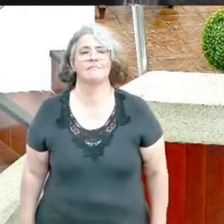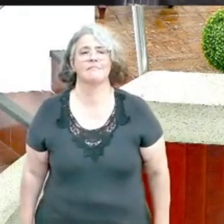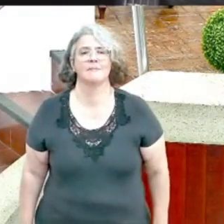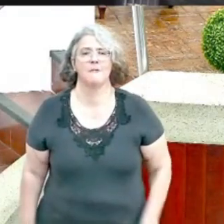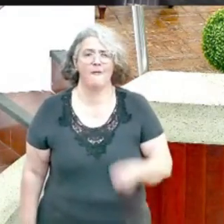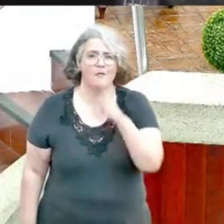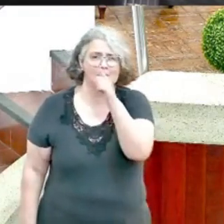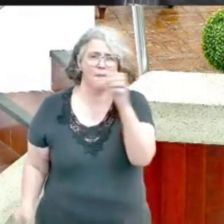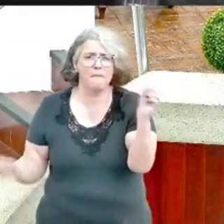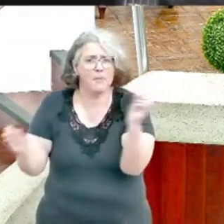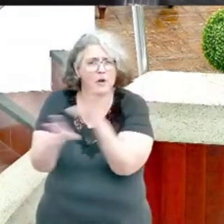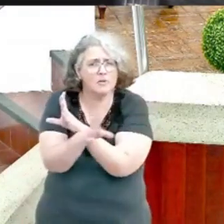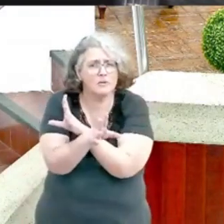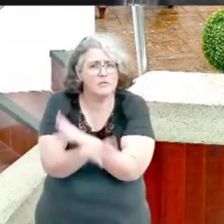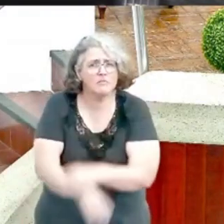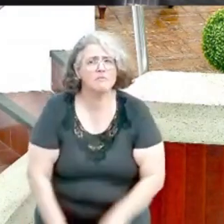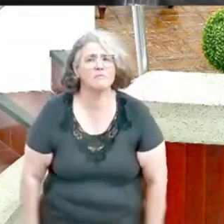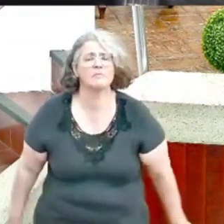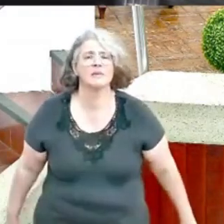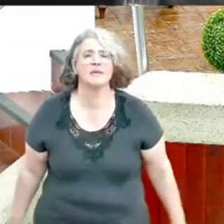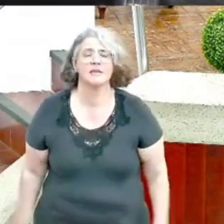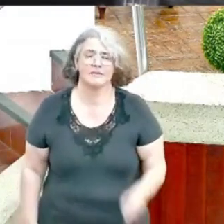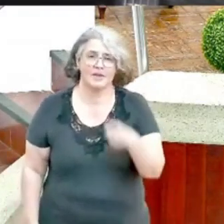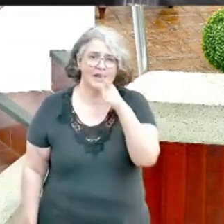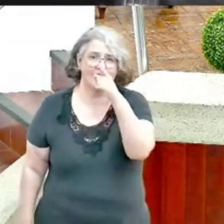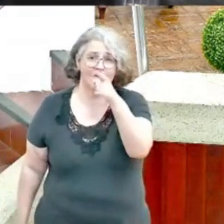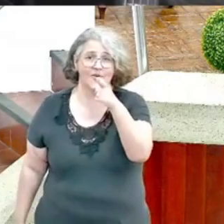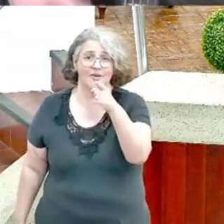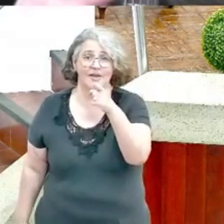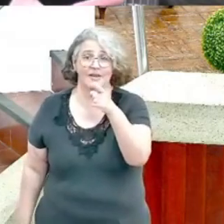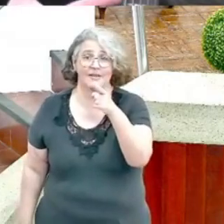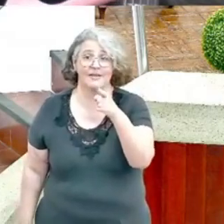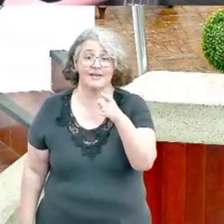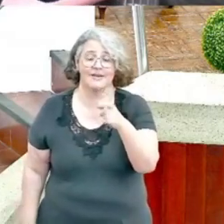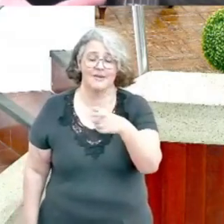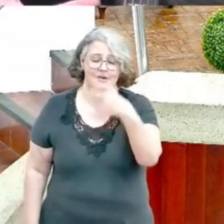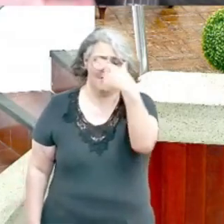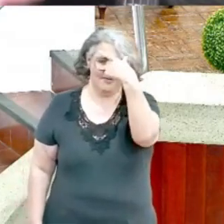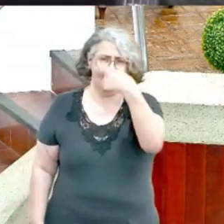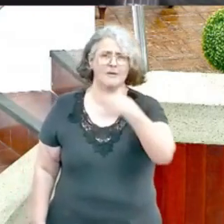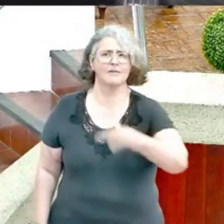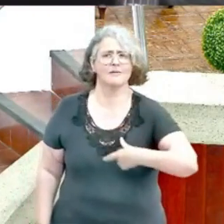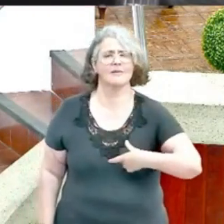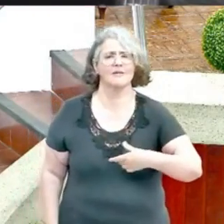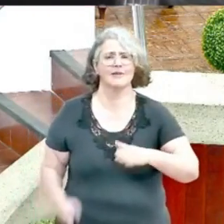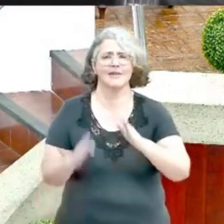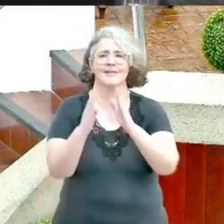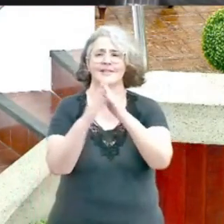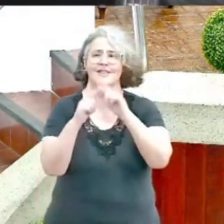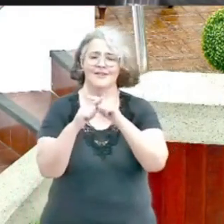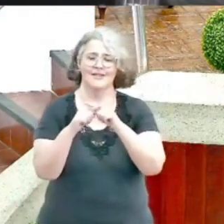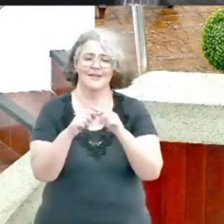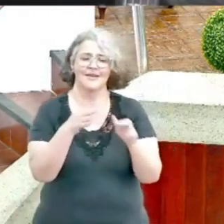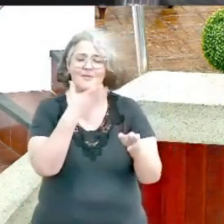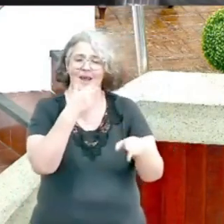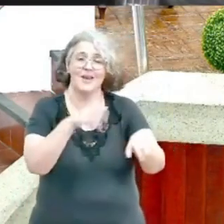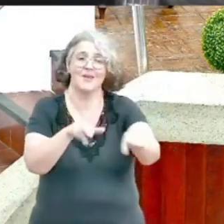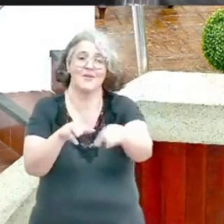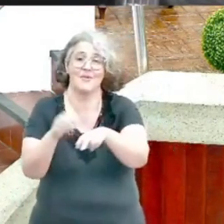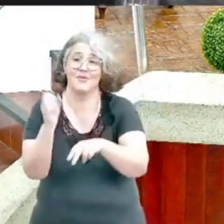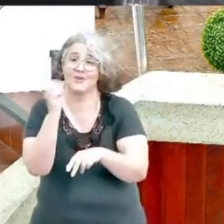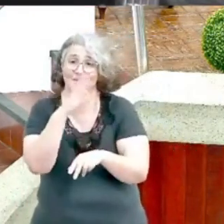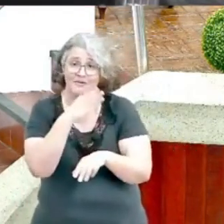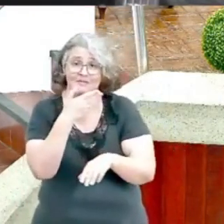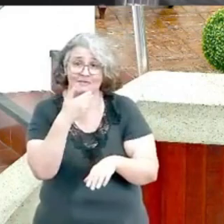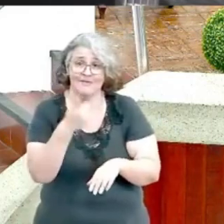Você está pronto para ser uma referência de igreja a irmãos mais novos? Você está